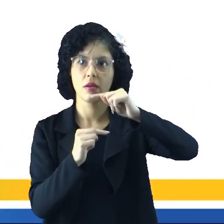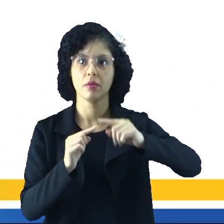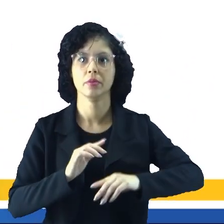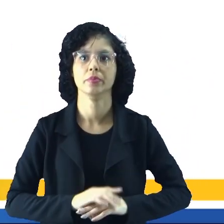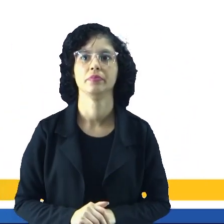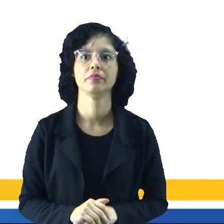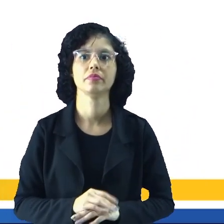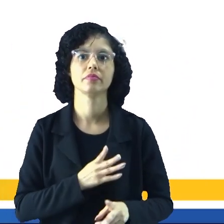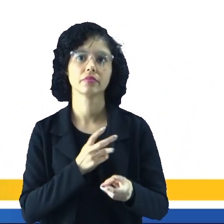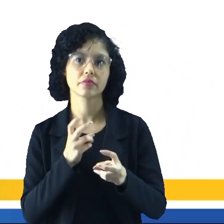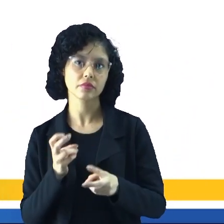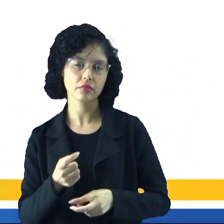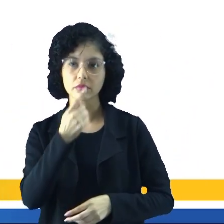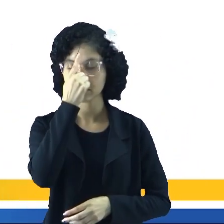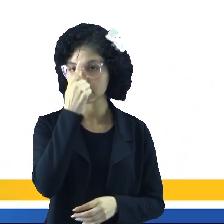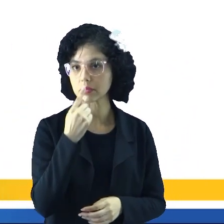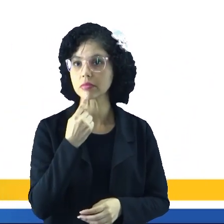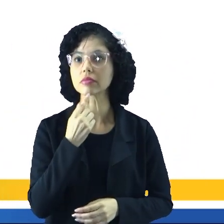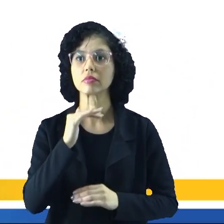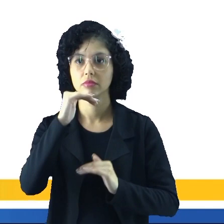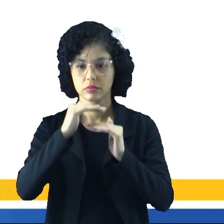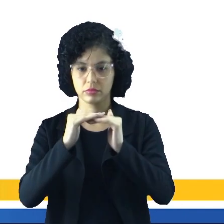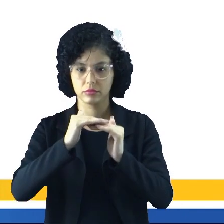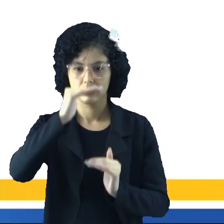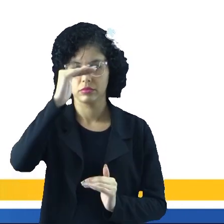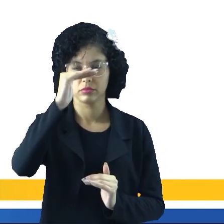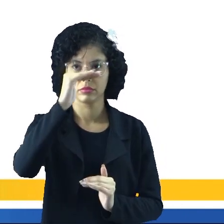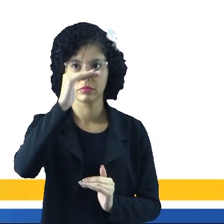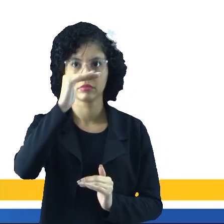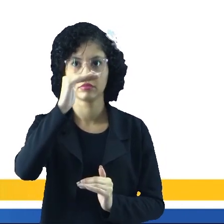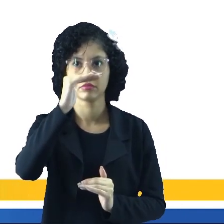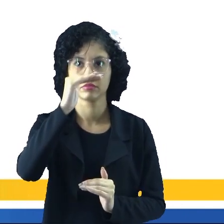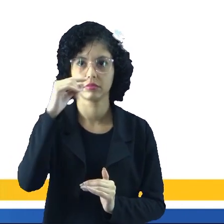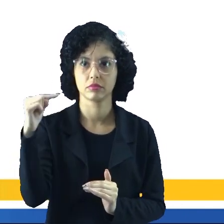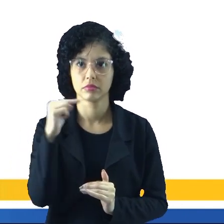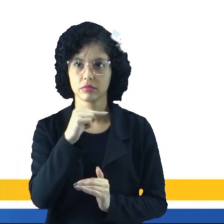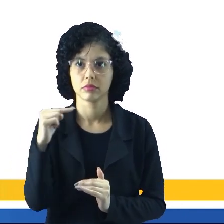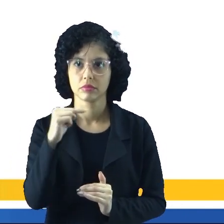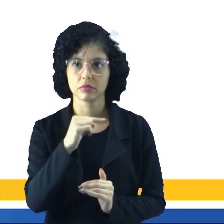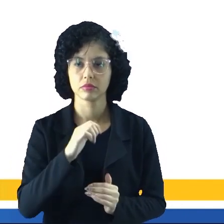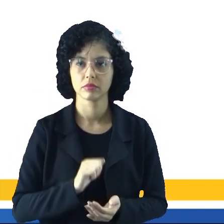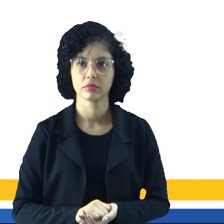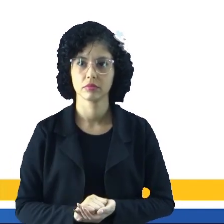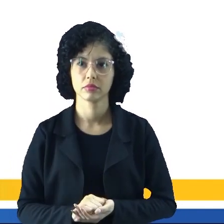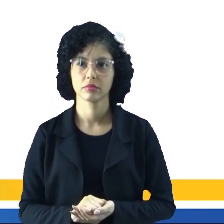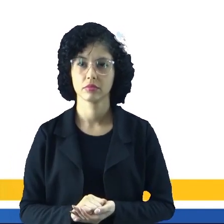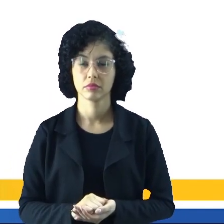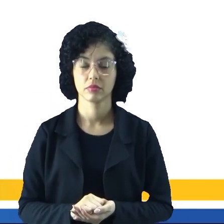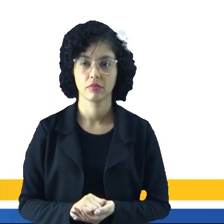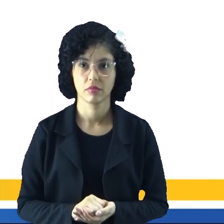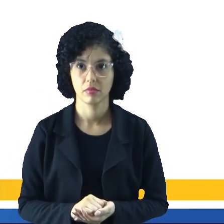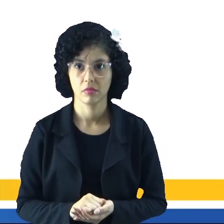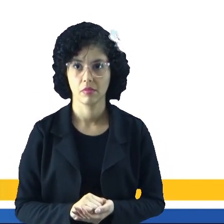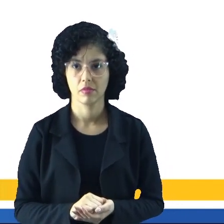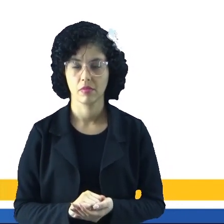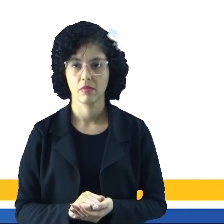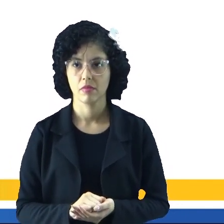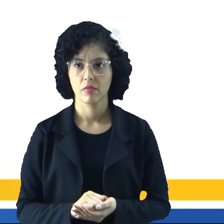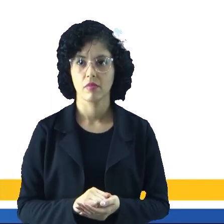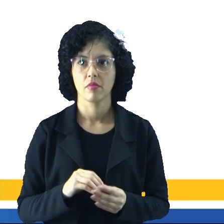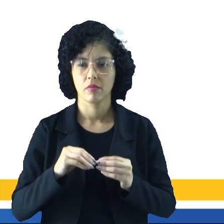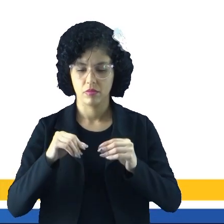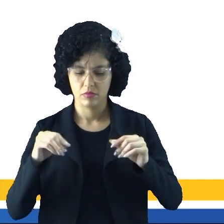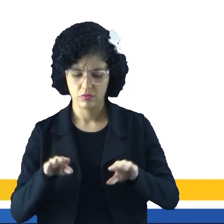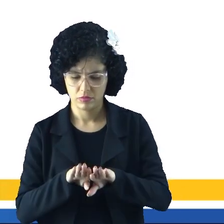negativas. Note que na segunda figura há uma separação dessas cargas. A carga negativa está mais próxima ali do solo,